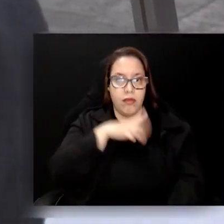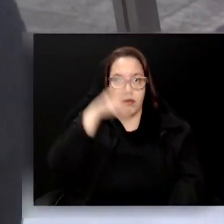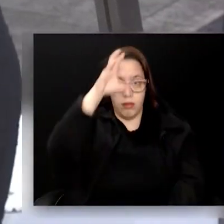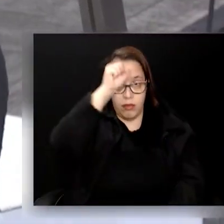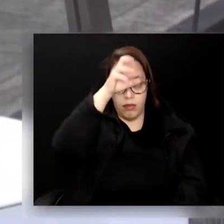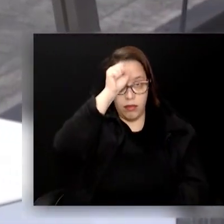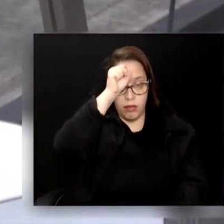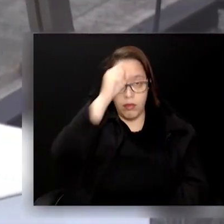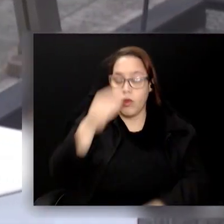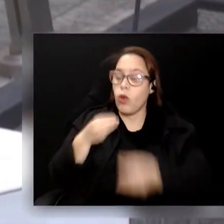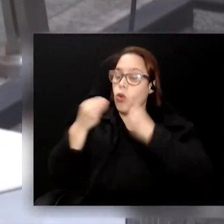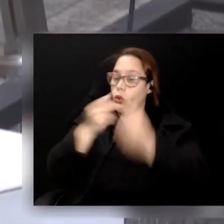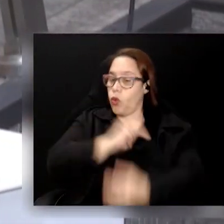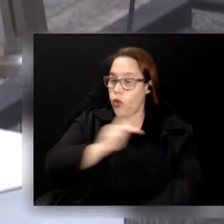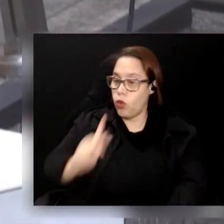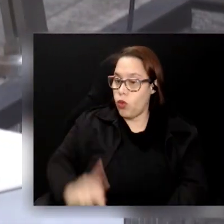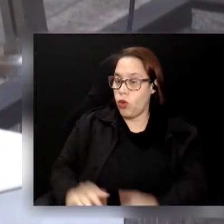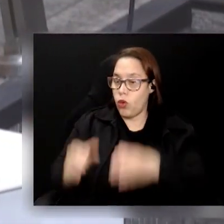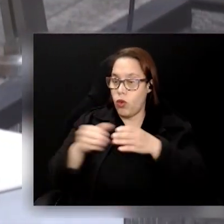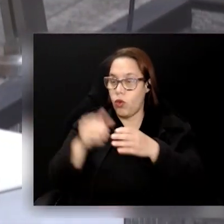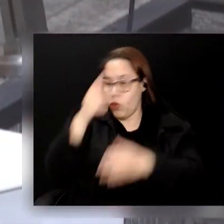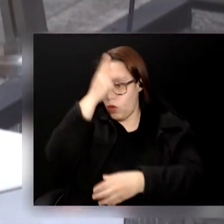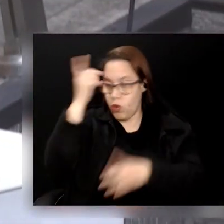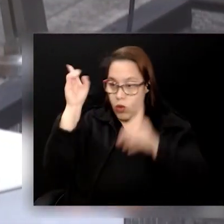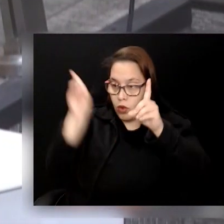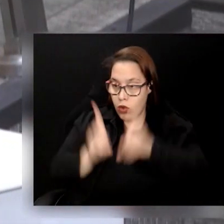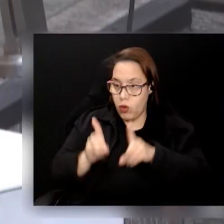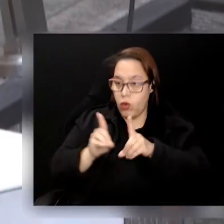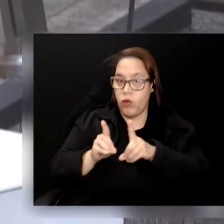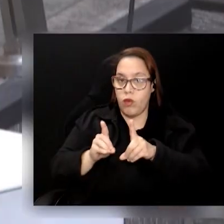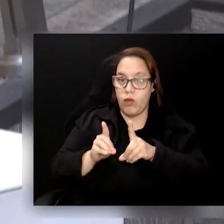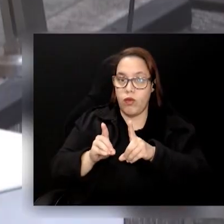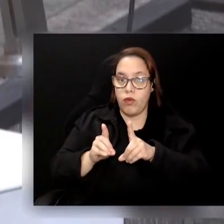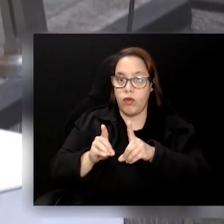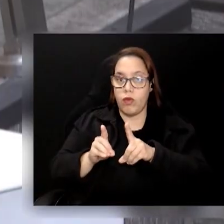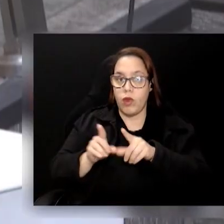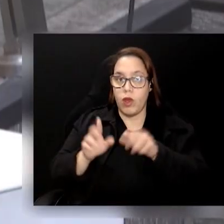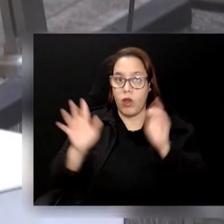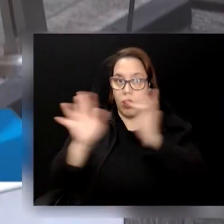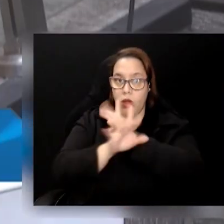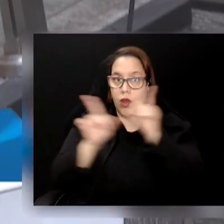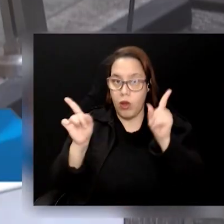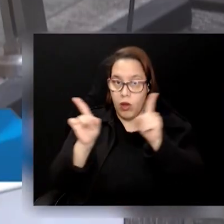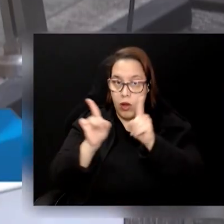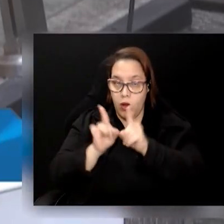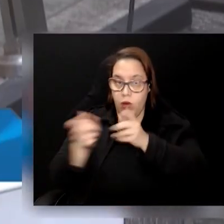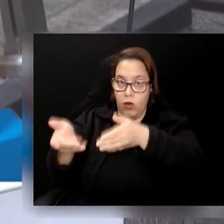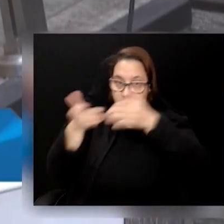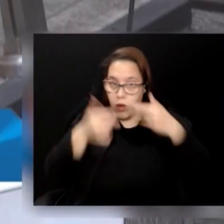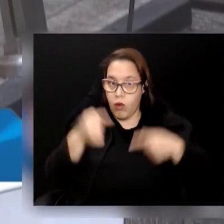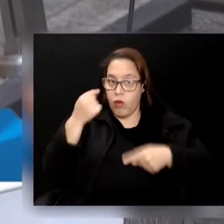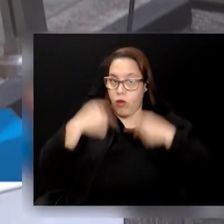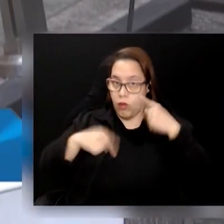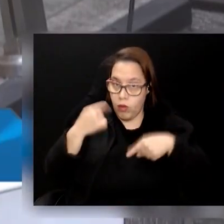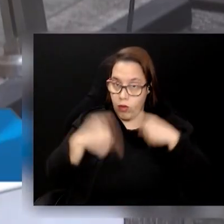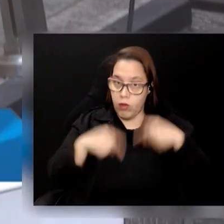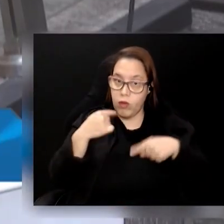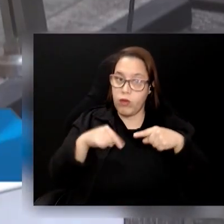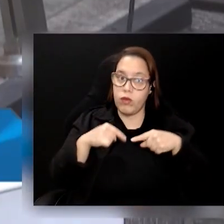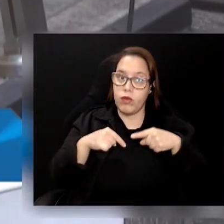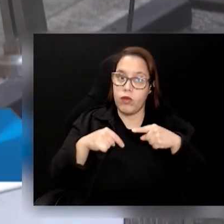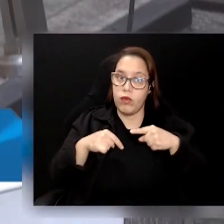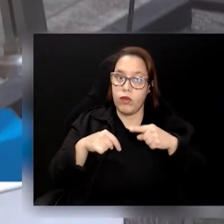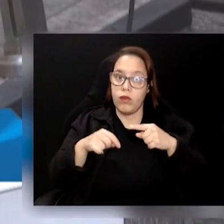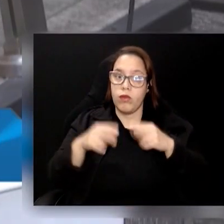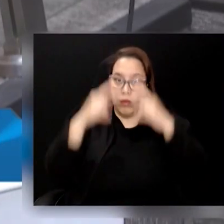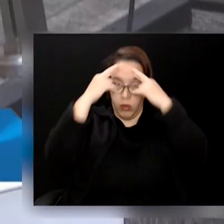da comissão da pessoa com deficiência ou mobilidade reduzida, a gente tem que sempre trazer esse debate por conta do respeito às